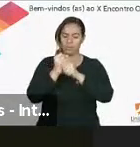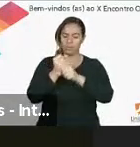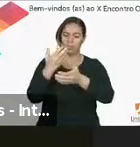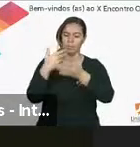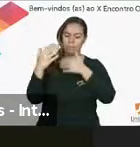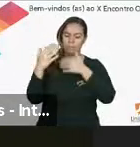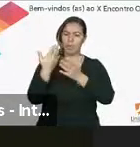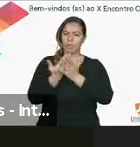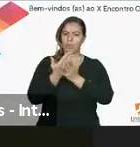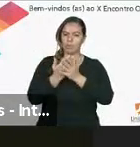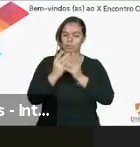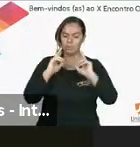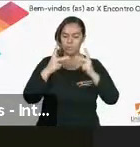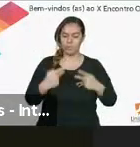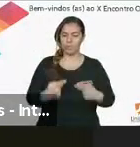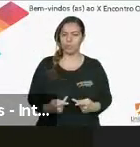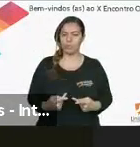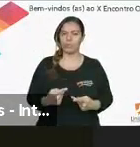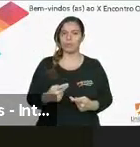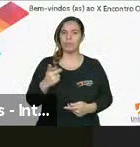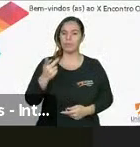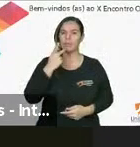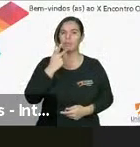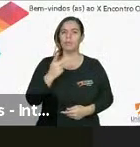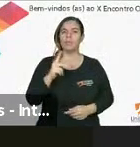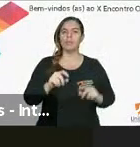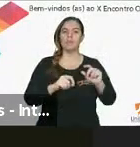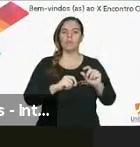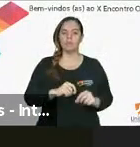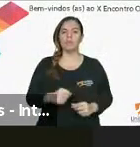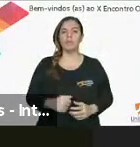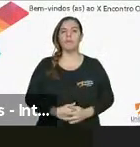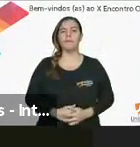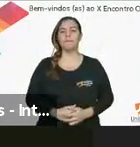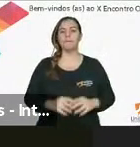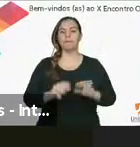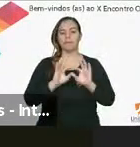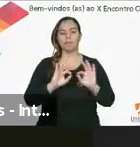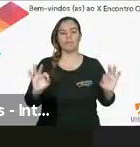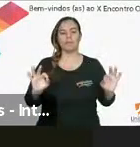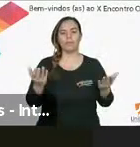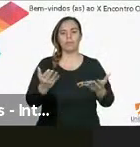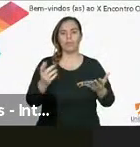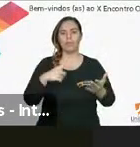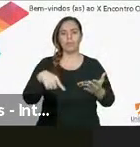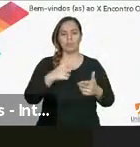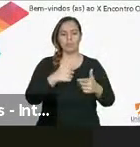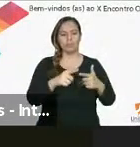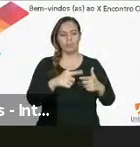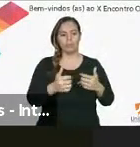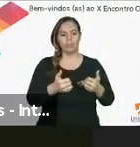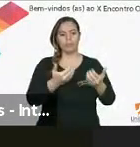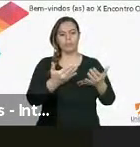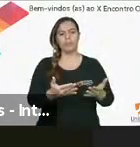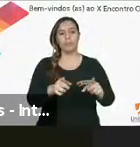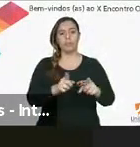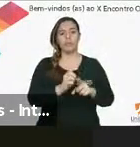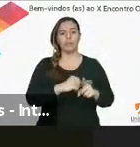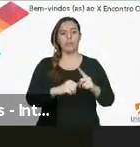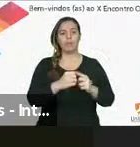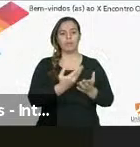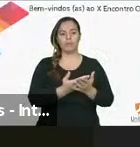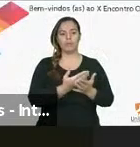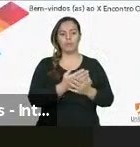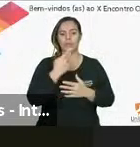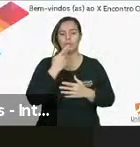do humano, ele vai afirmar uma coisa que hoje está problematizando, inclusive, a sociologia. Ele